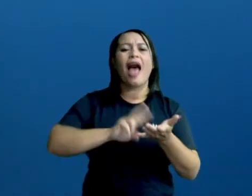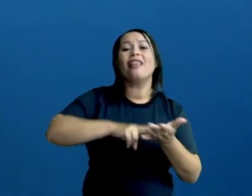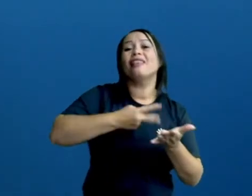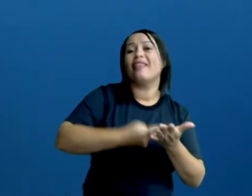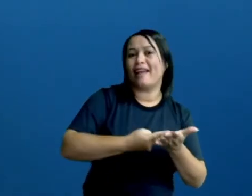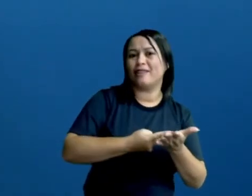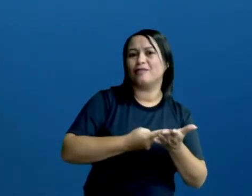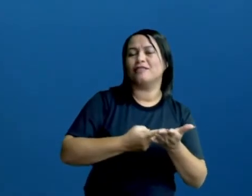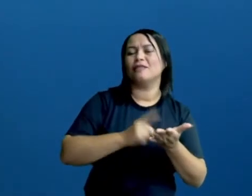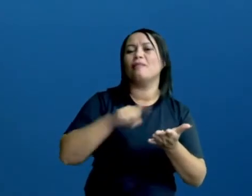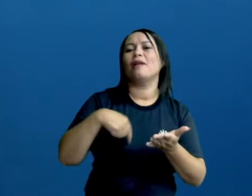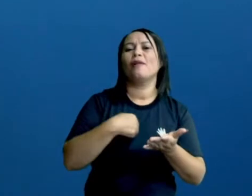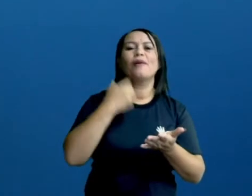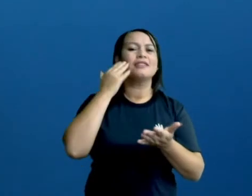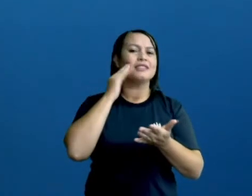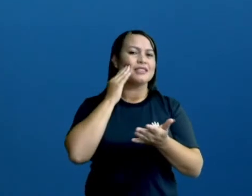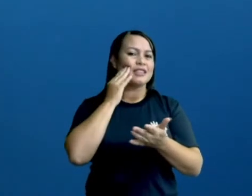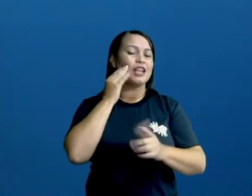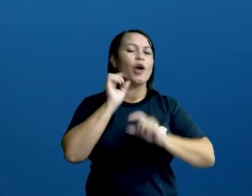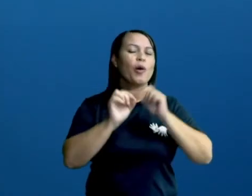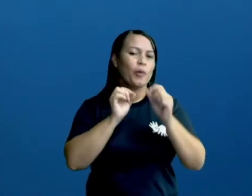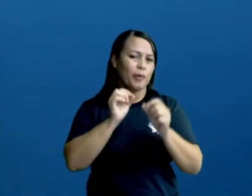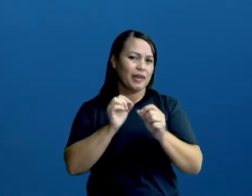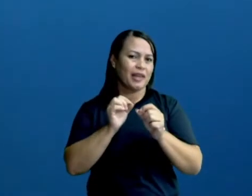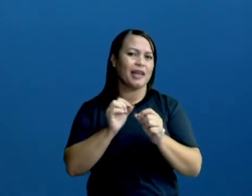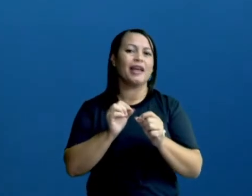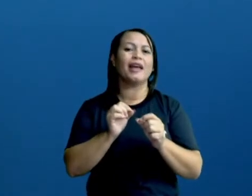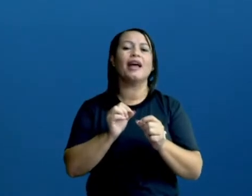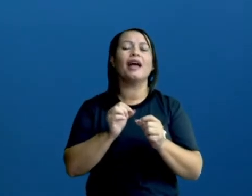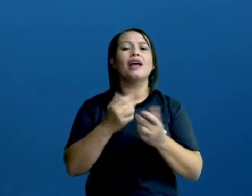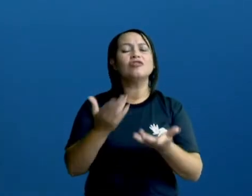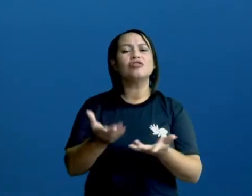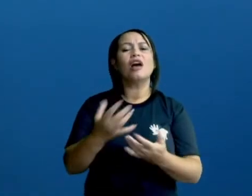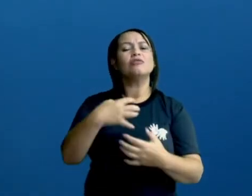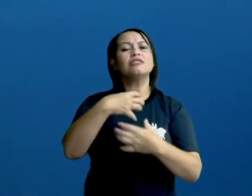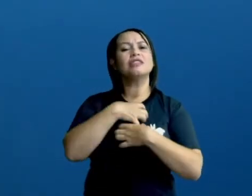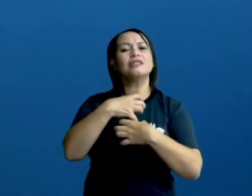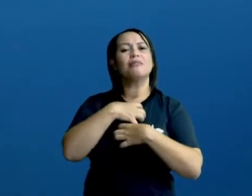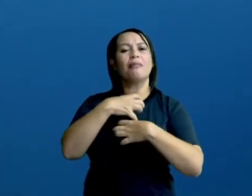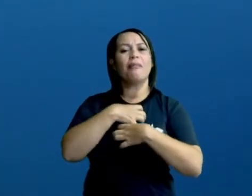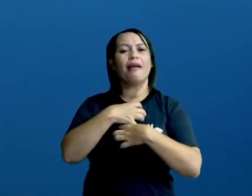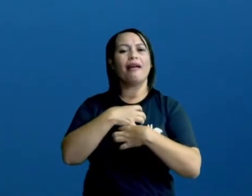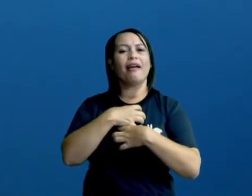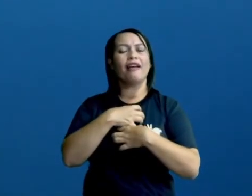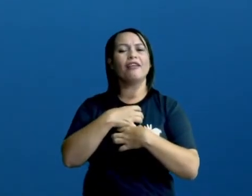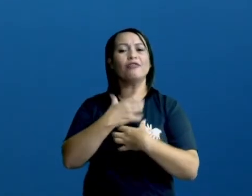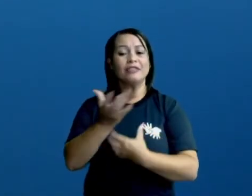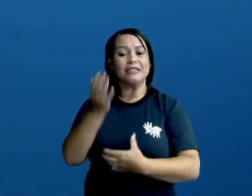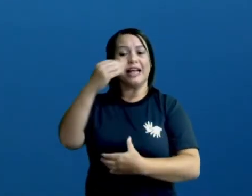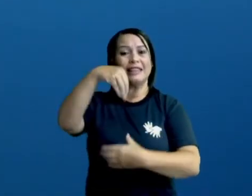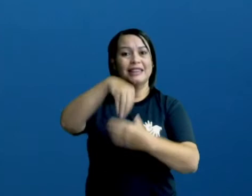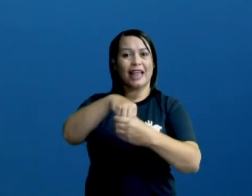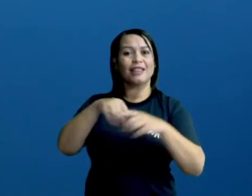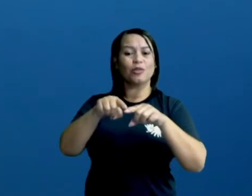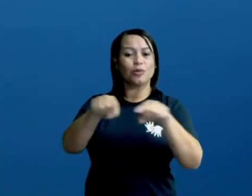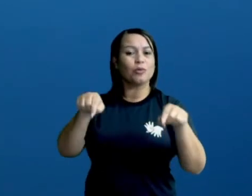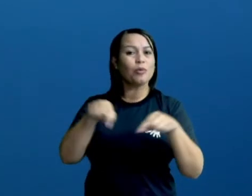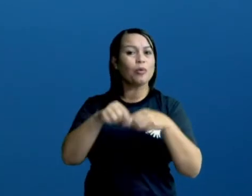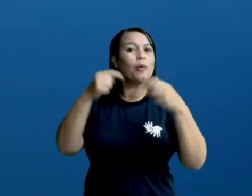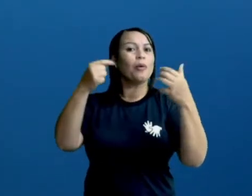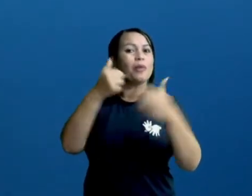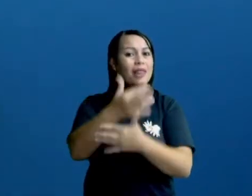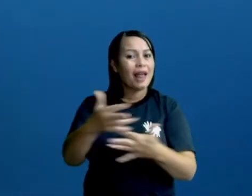traduzir para a gente, ou na gente introduzir, esse sentimento de pertencimento. Porque a gente está